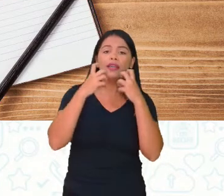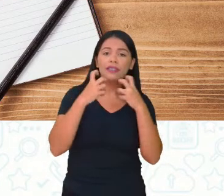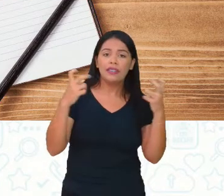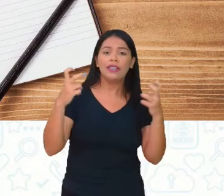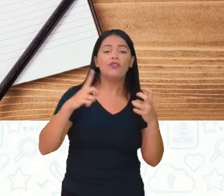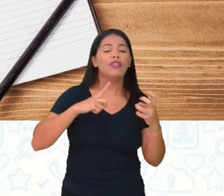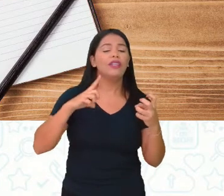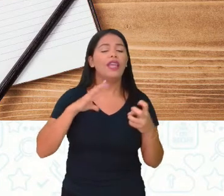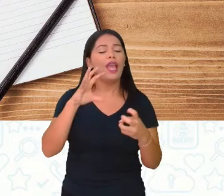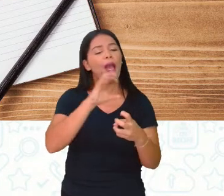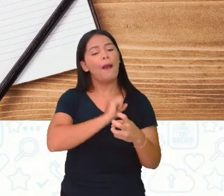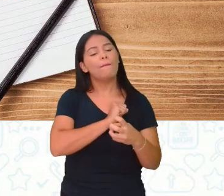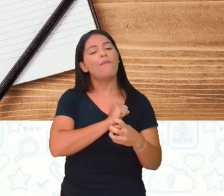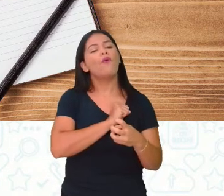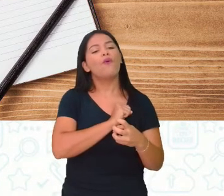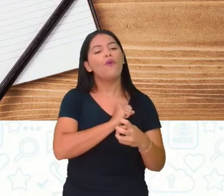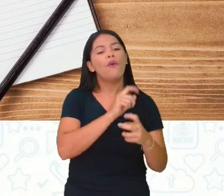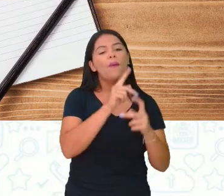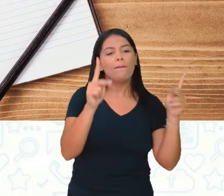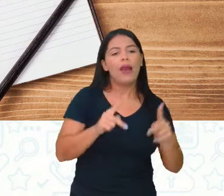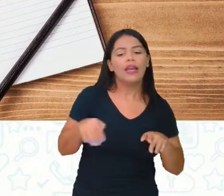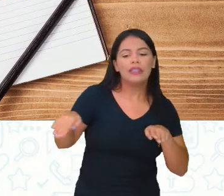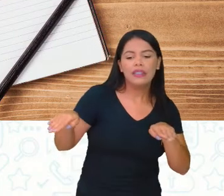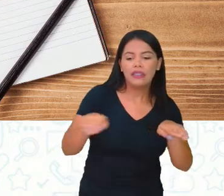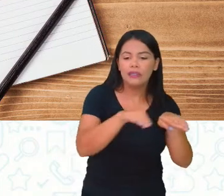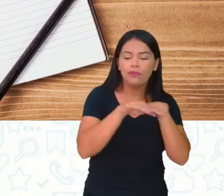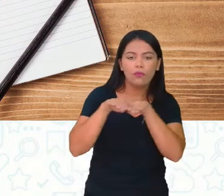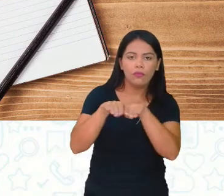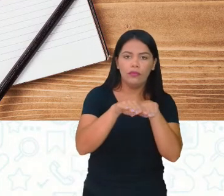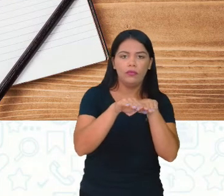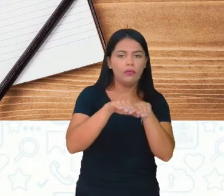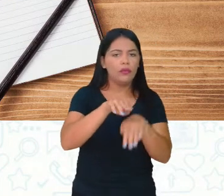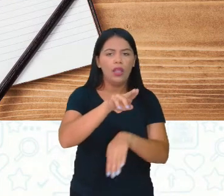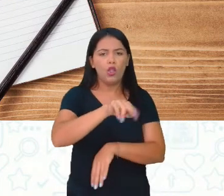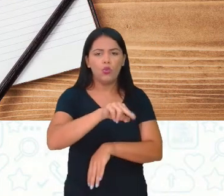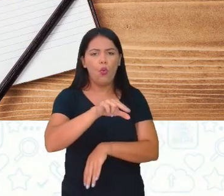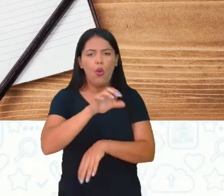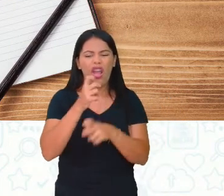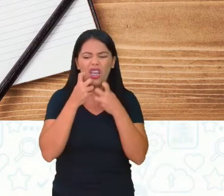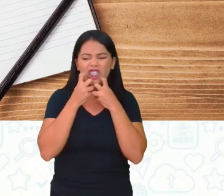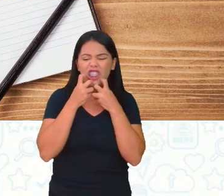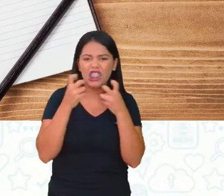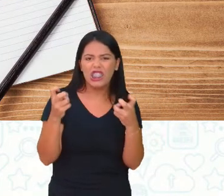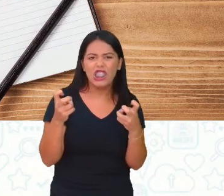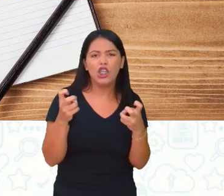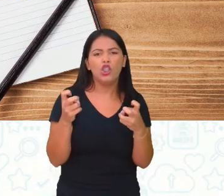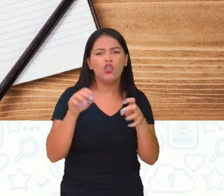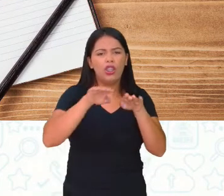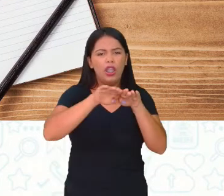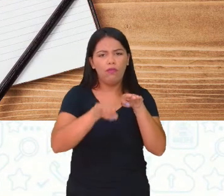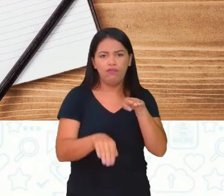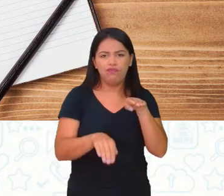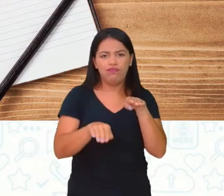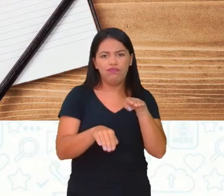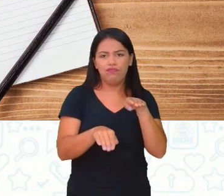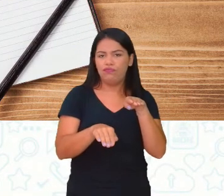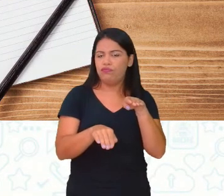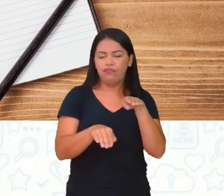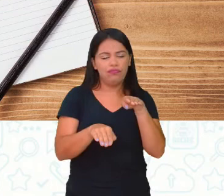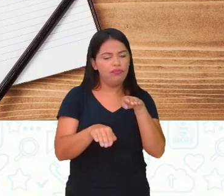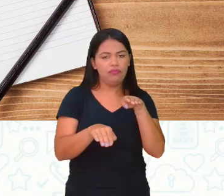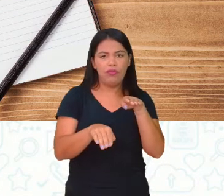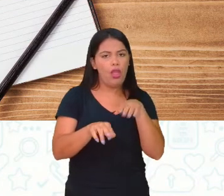de paz, de igualdade. E nunca grito de desigualdade, não é?